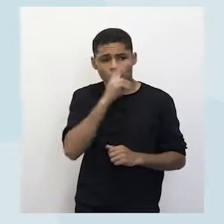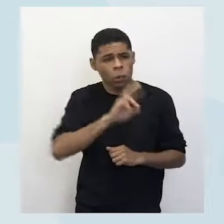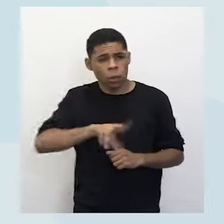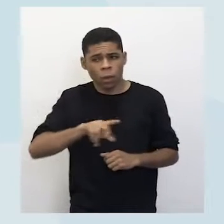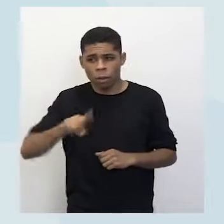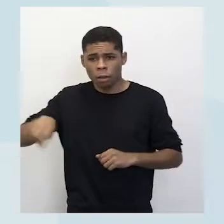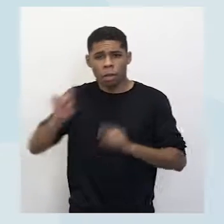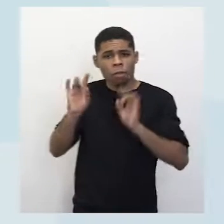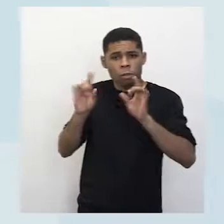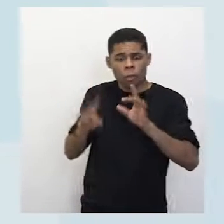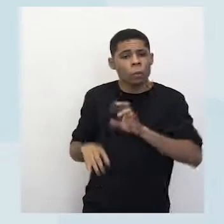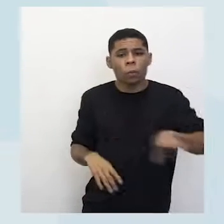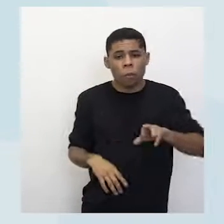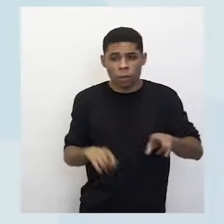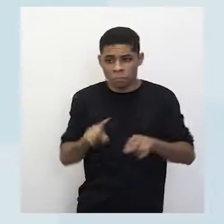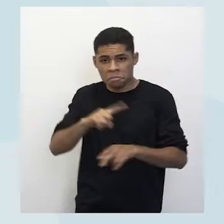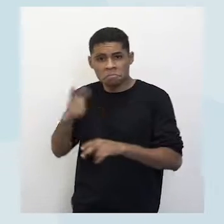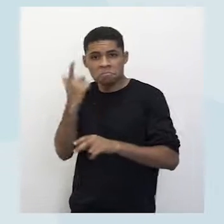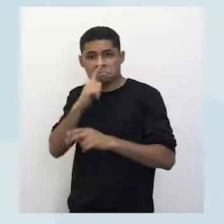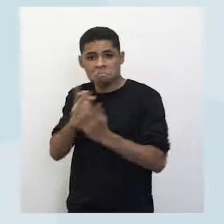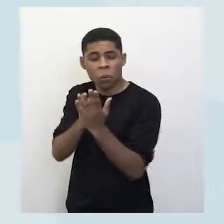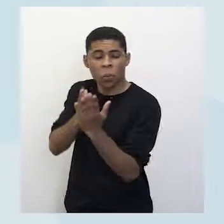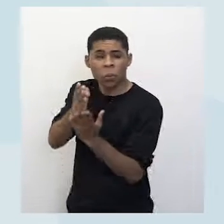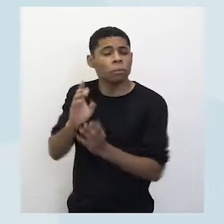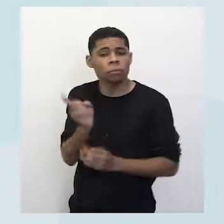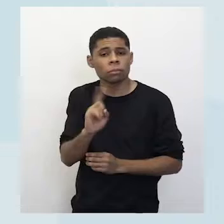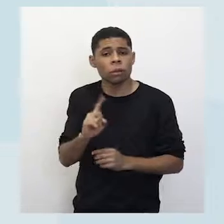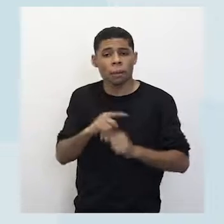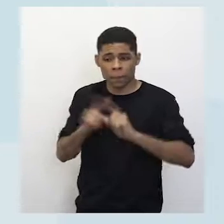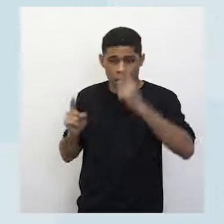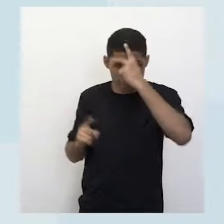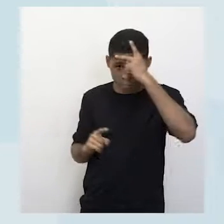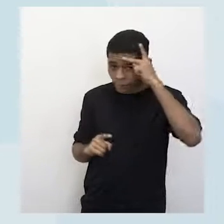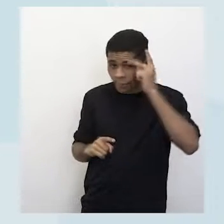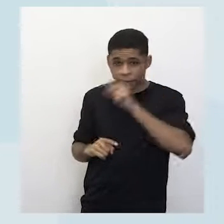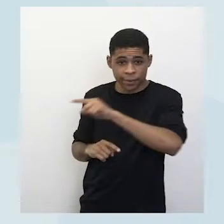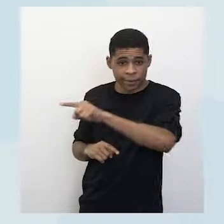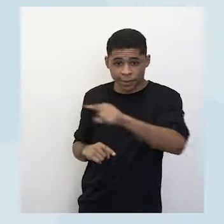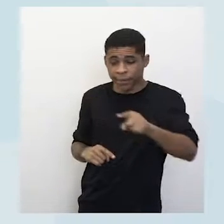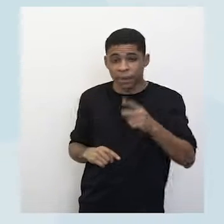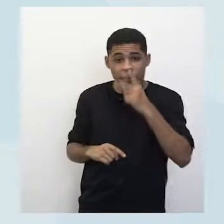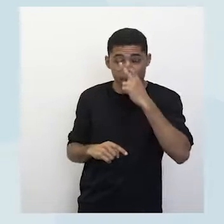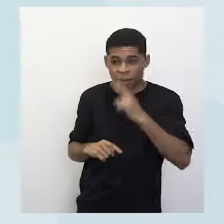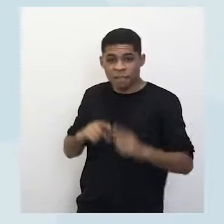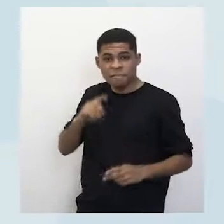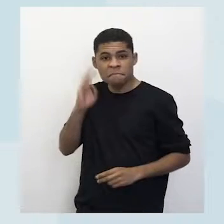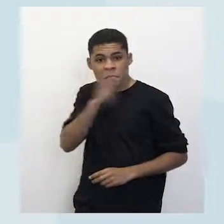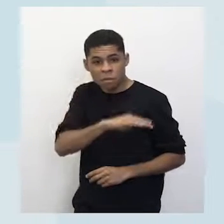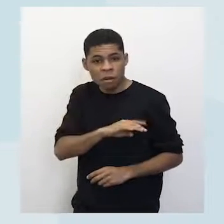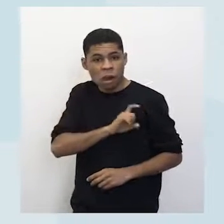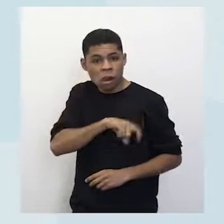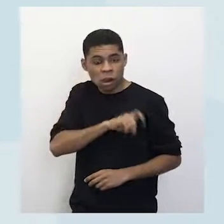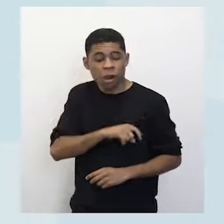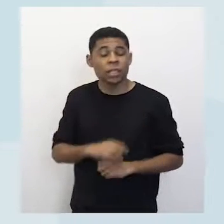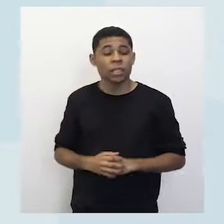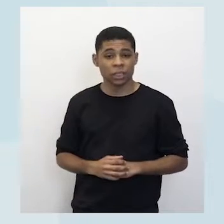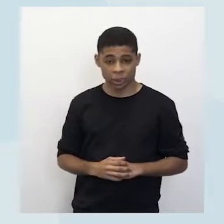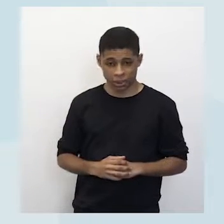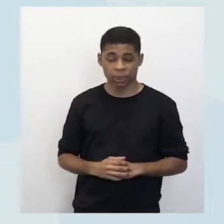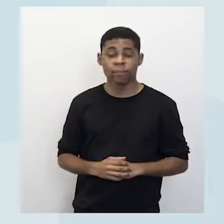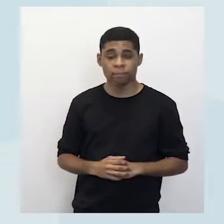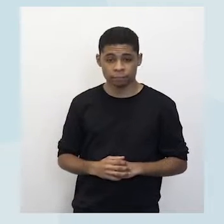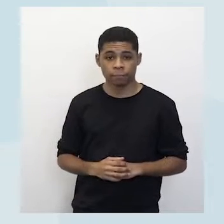de vantagem. Pelo contrário, eram pessoas totalmente marginalizadas, ou seja, estavam à